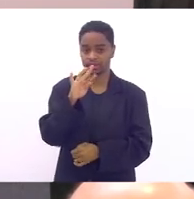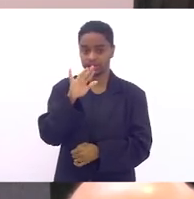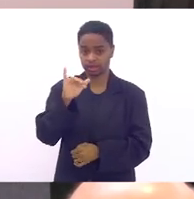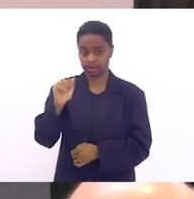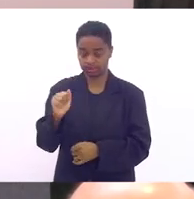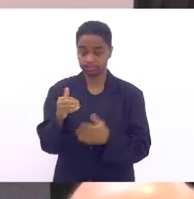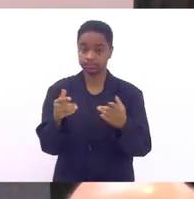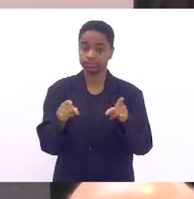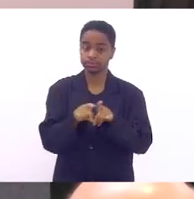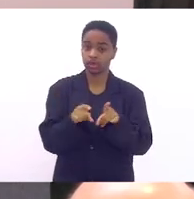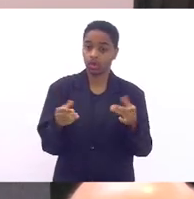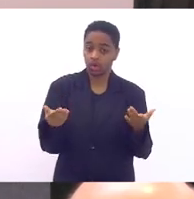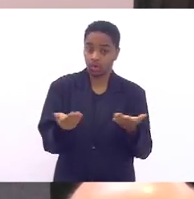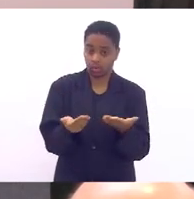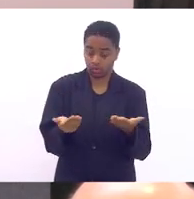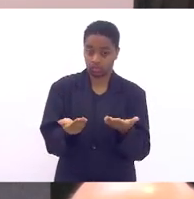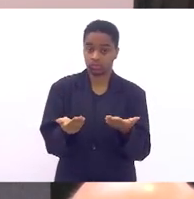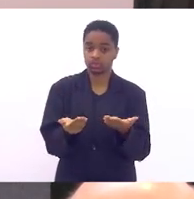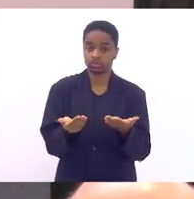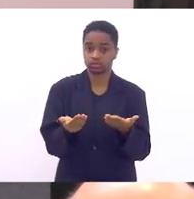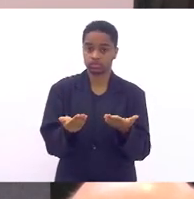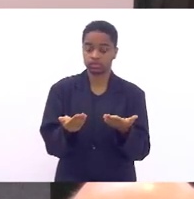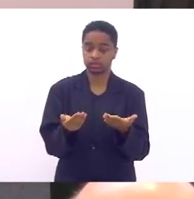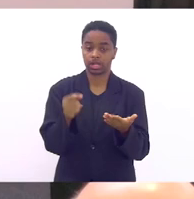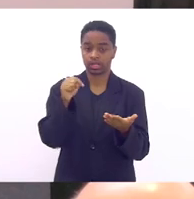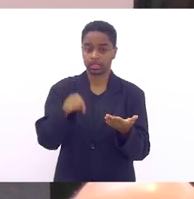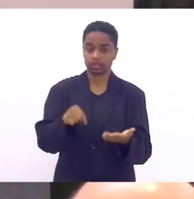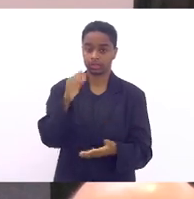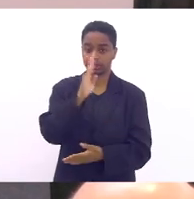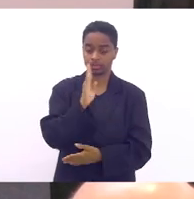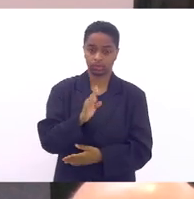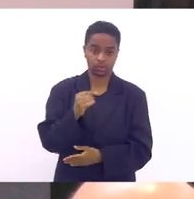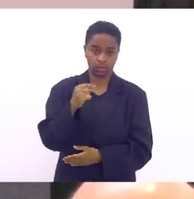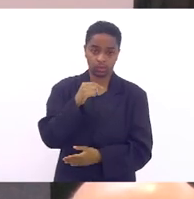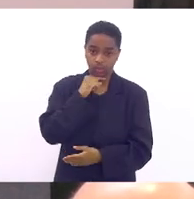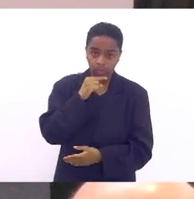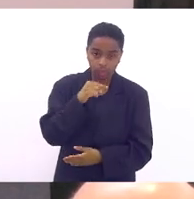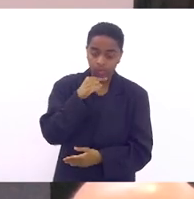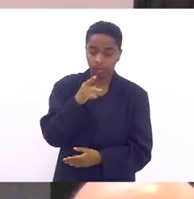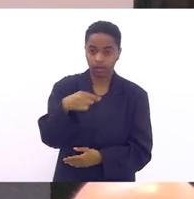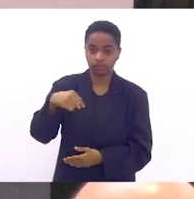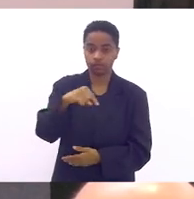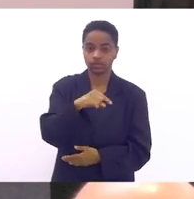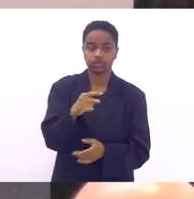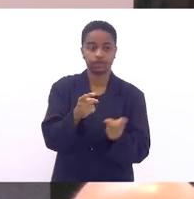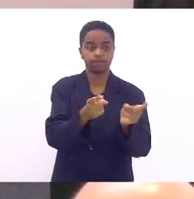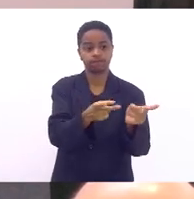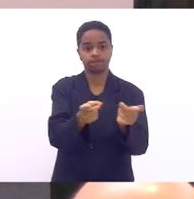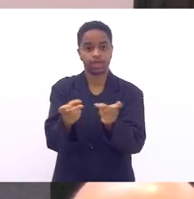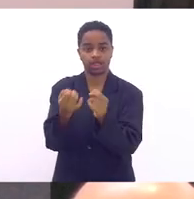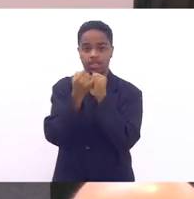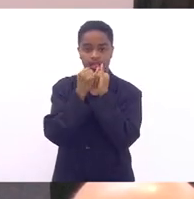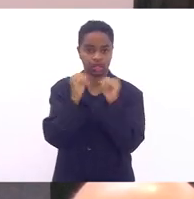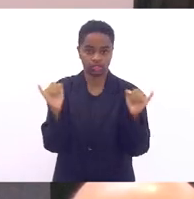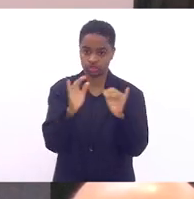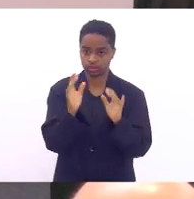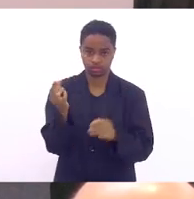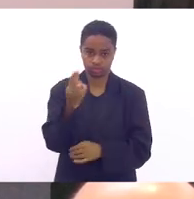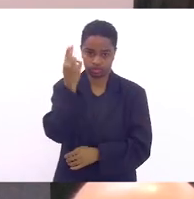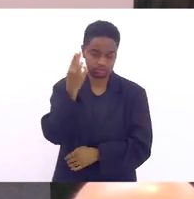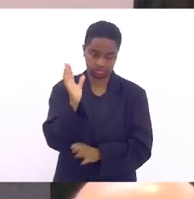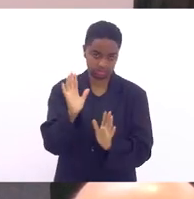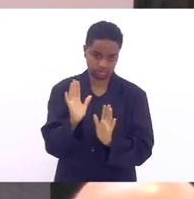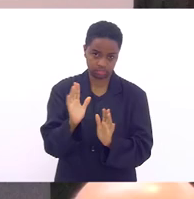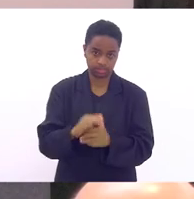grande como a matriz elétrica elétrica brasileira não permite que você exporte essa energia o que se tenta É o